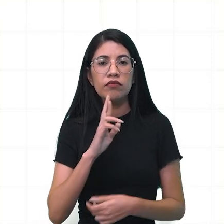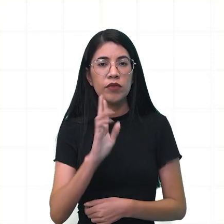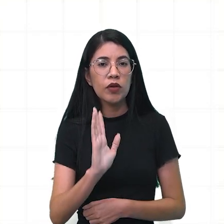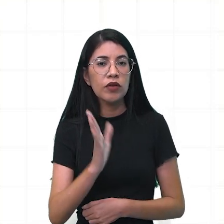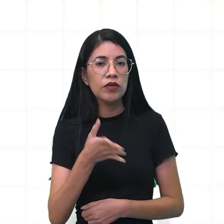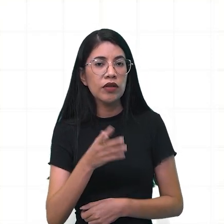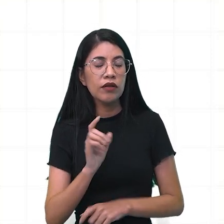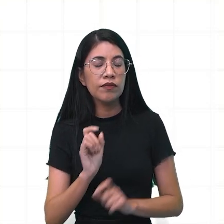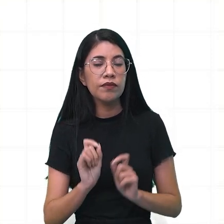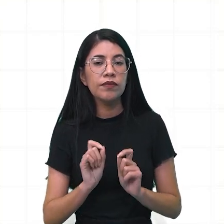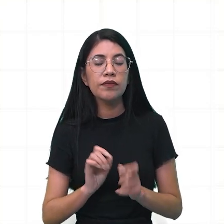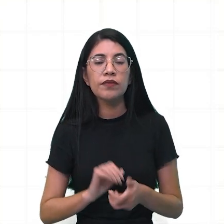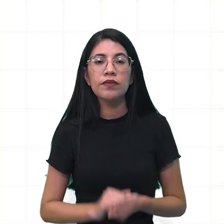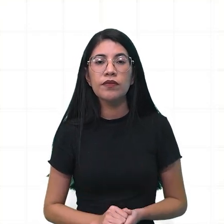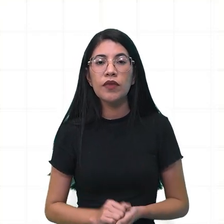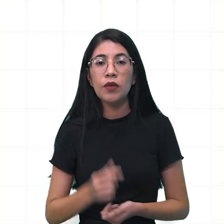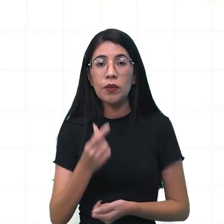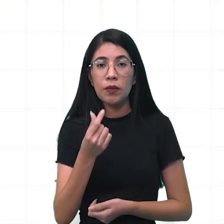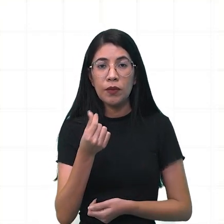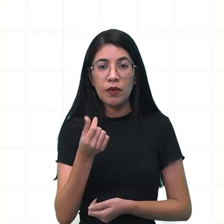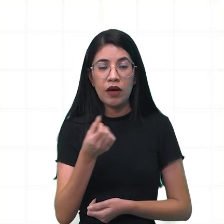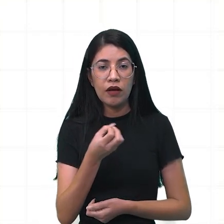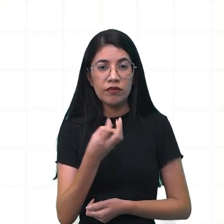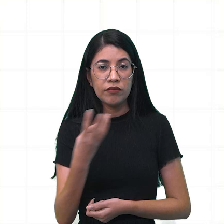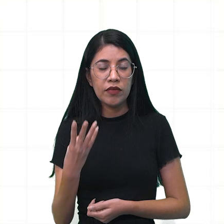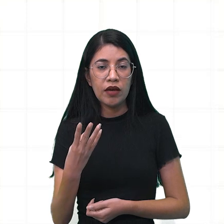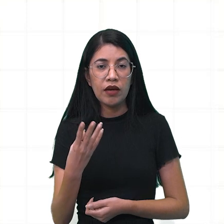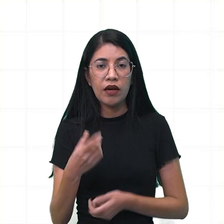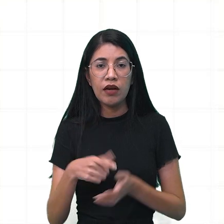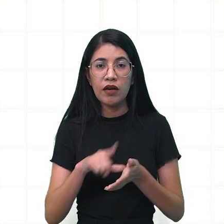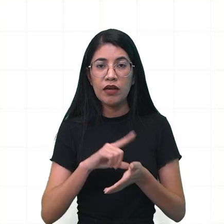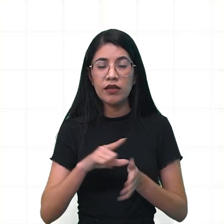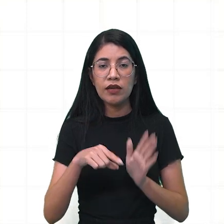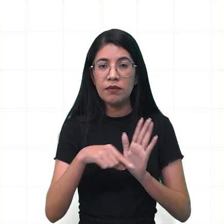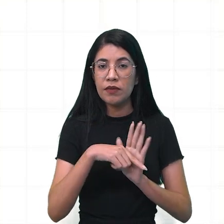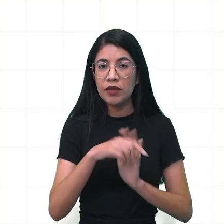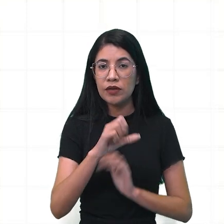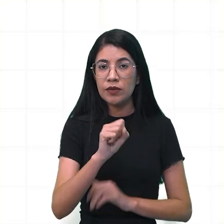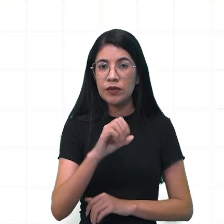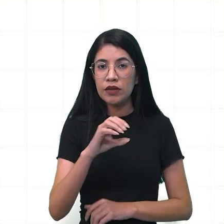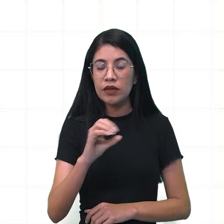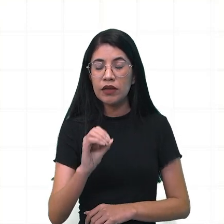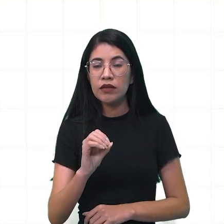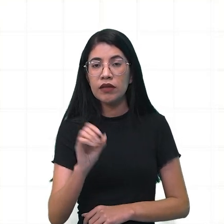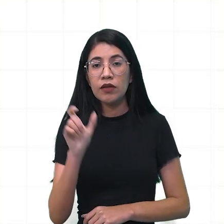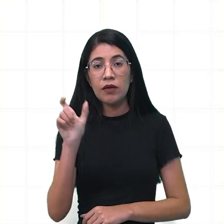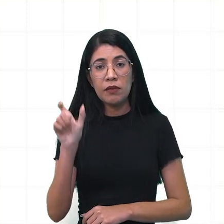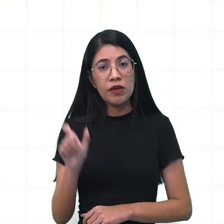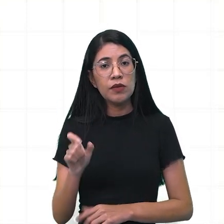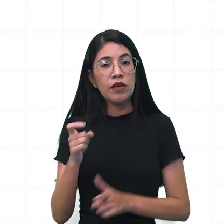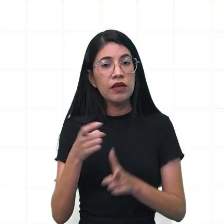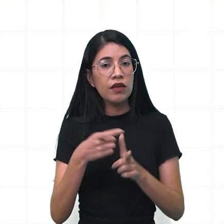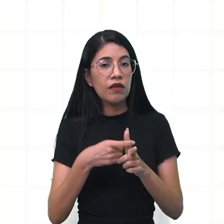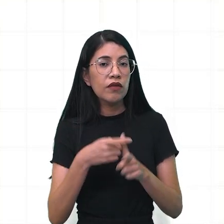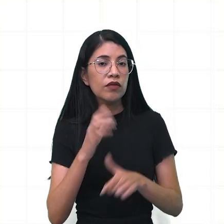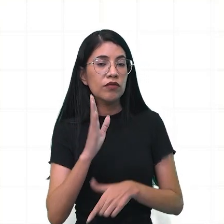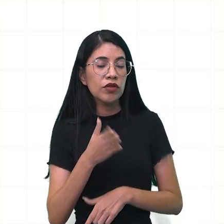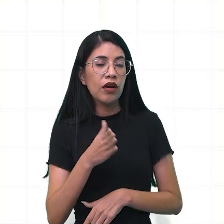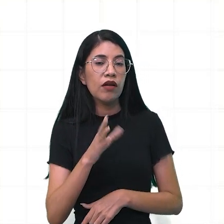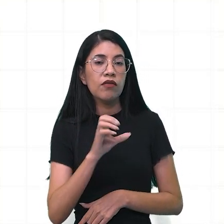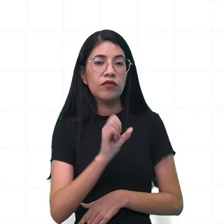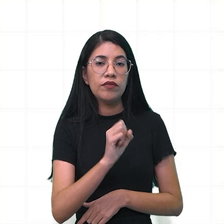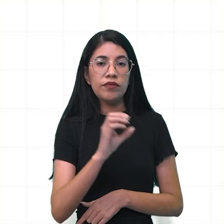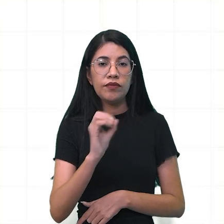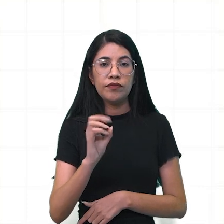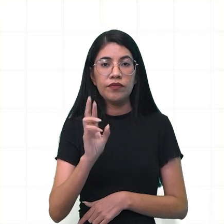qual era o saldo anterior o saldo anterior era de - 80 a pessoa já estava devendo r$